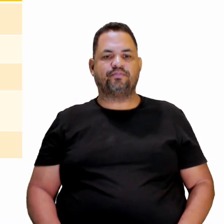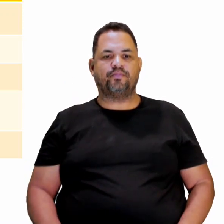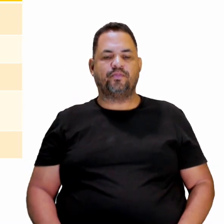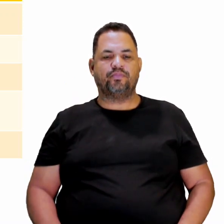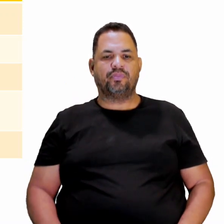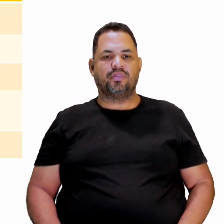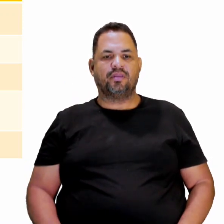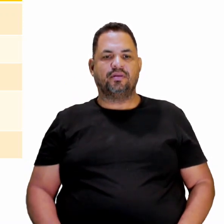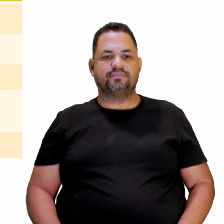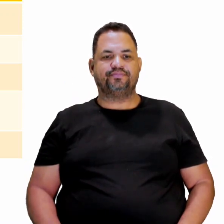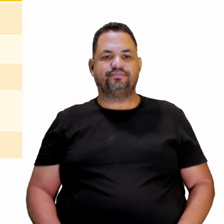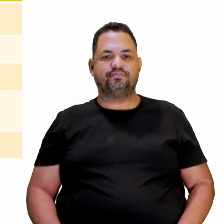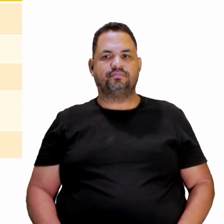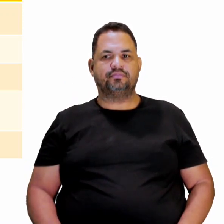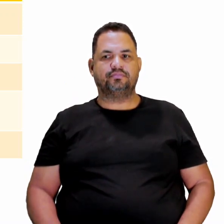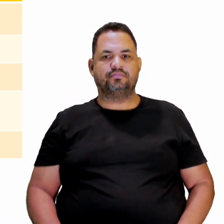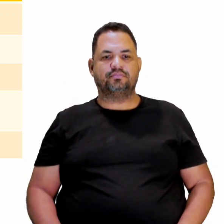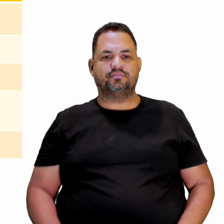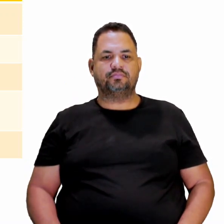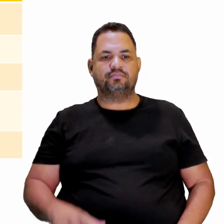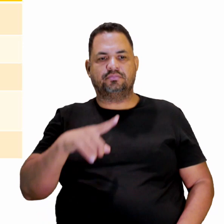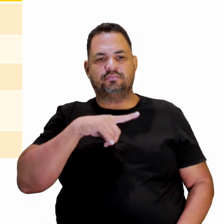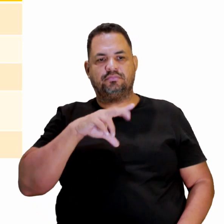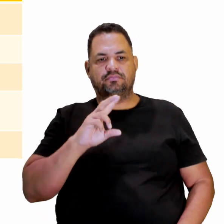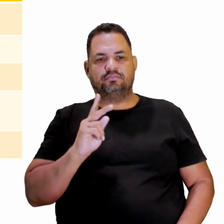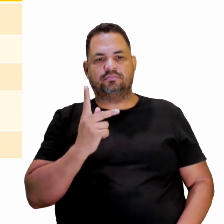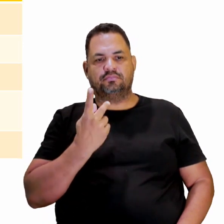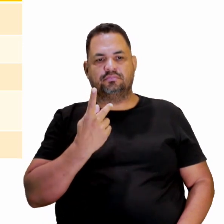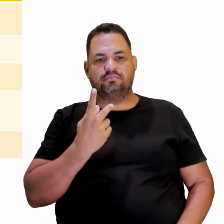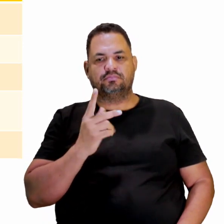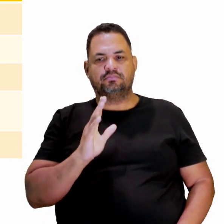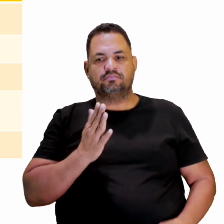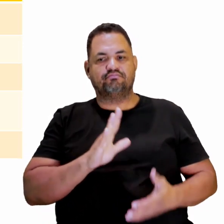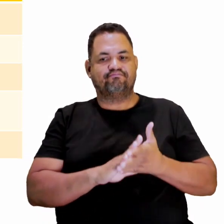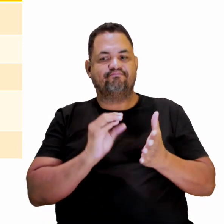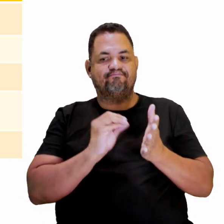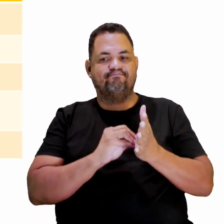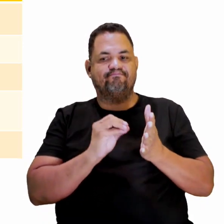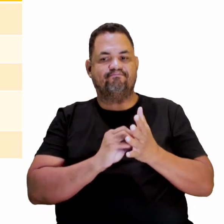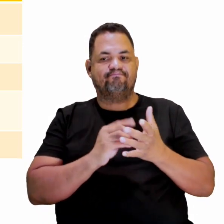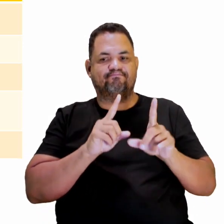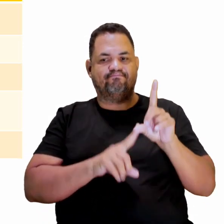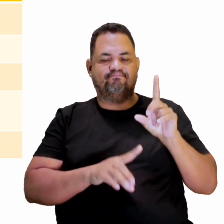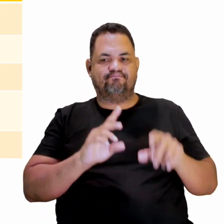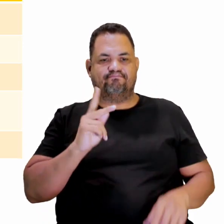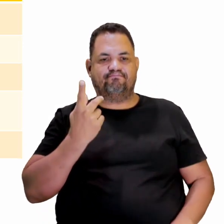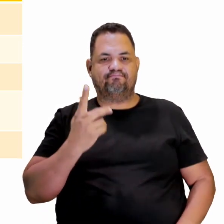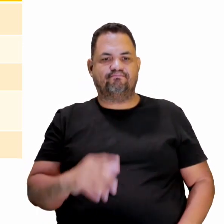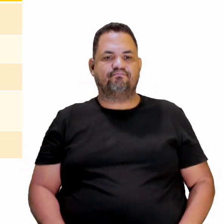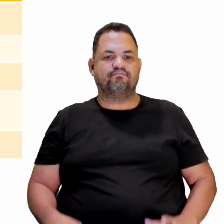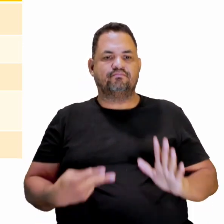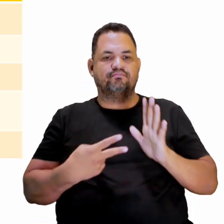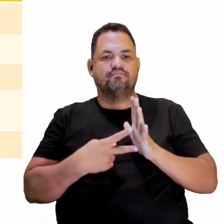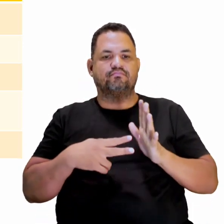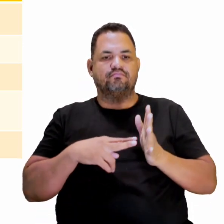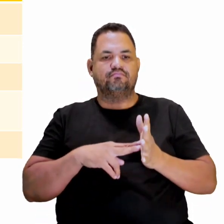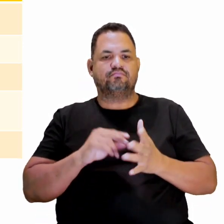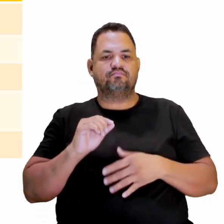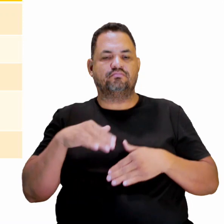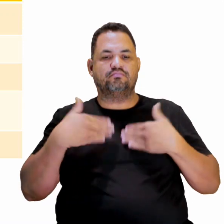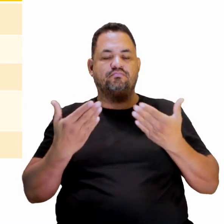pessoas. Which, que tem esse H aí, que lá na aula estava sem um H, que significa que,